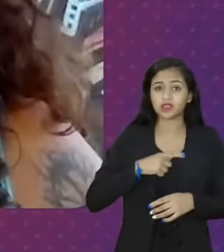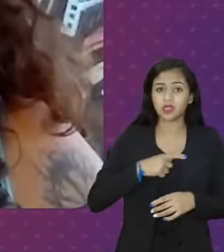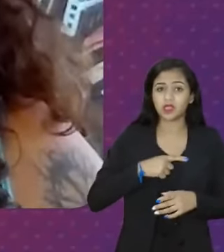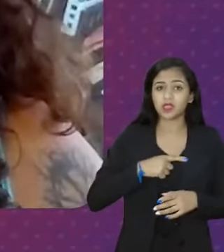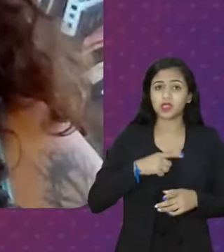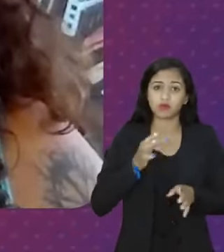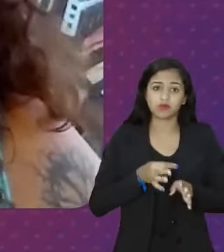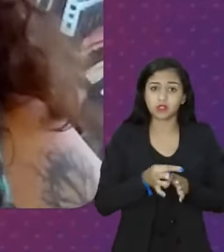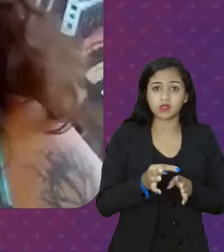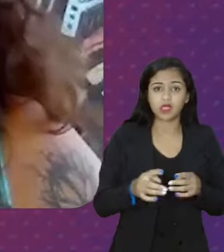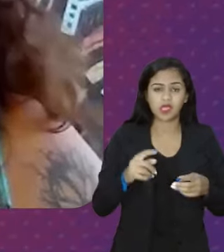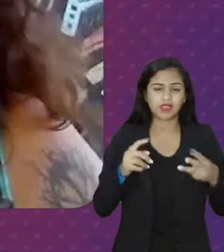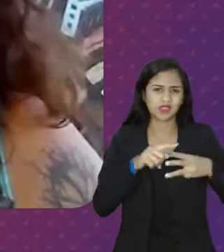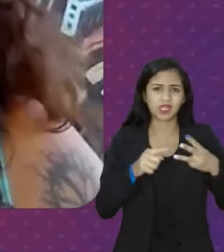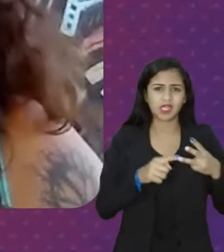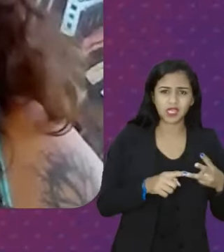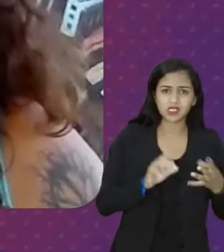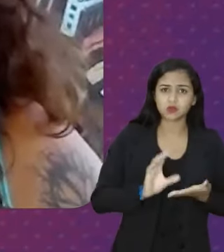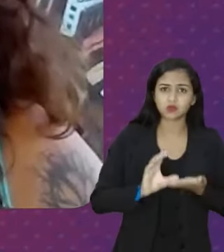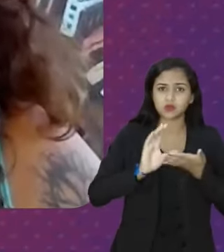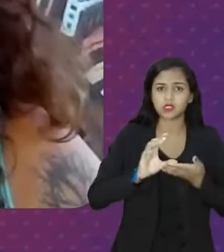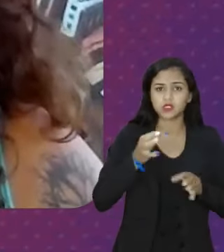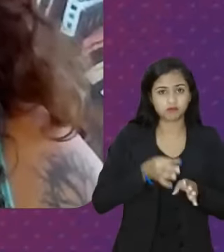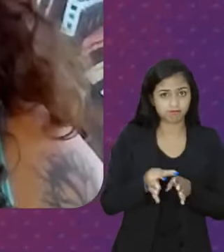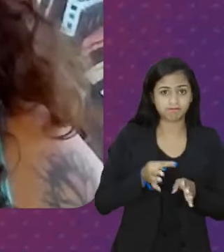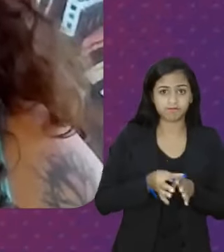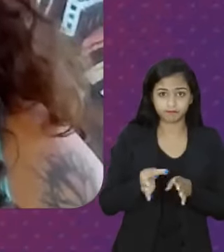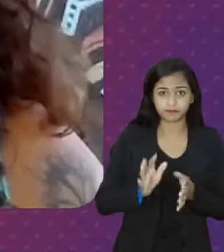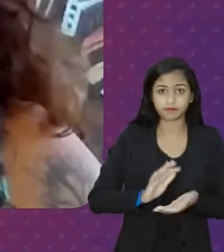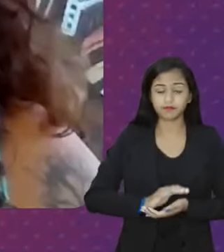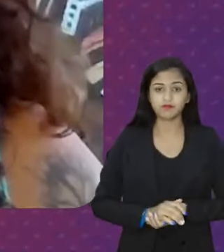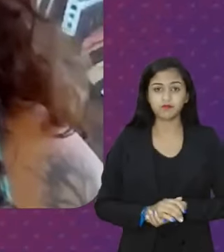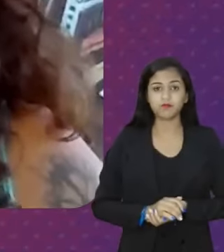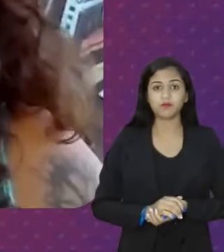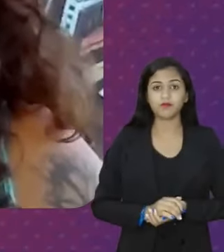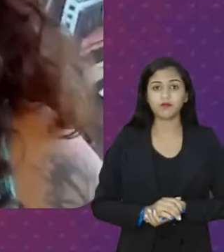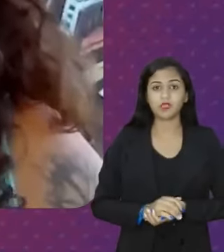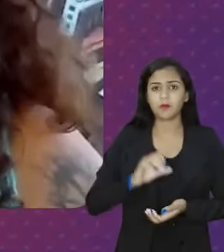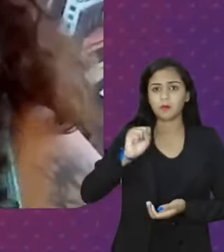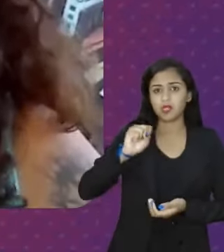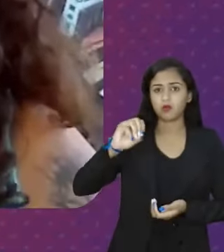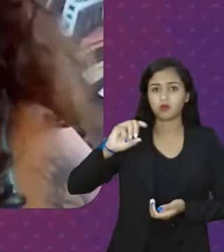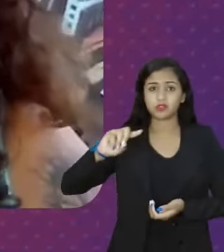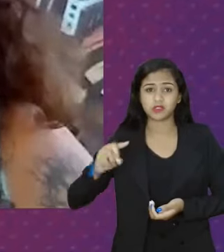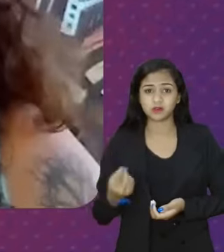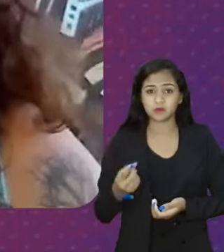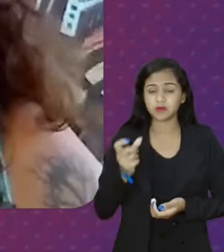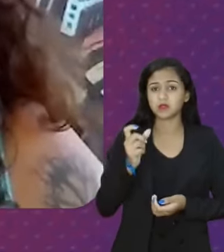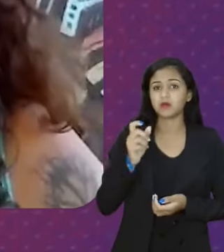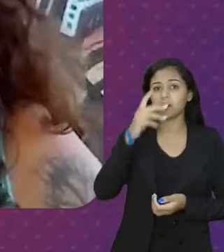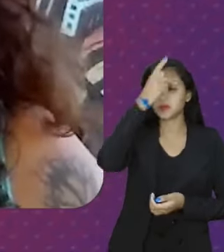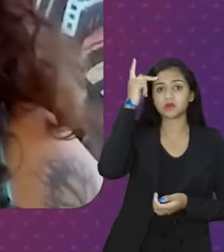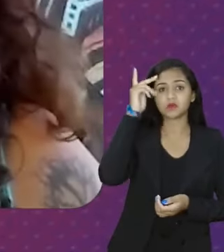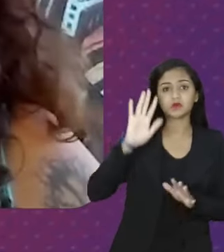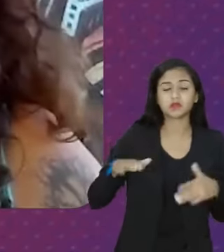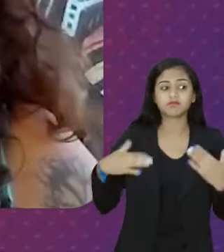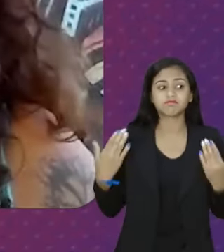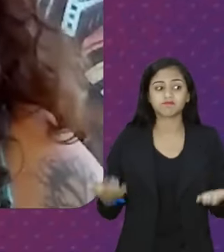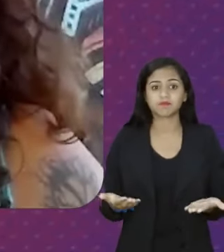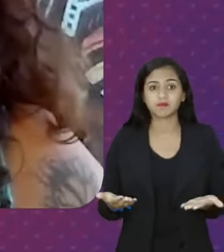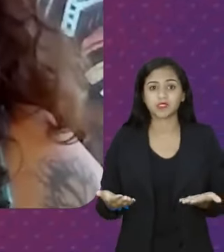tem três conselhos tutelares para 800 mil habitantes. Então,